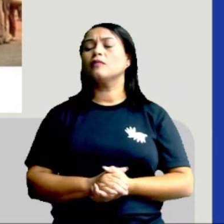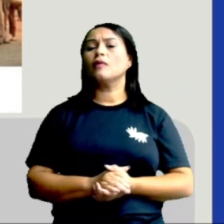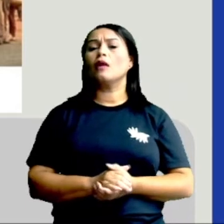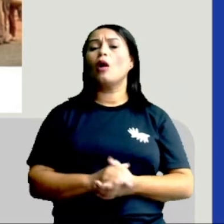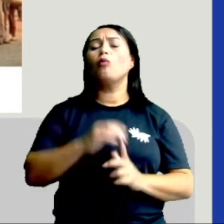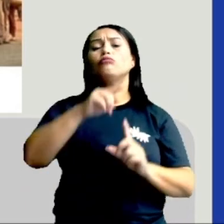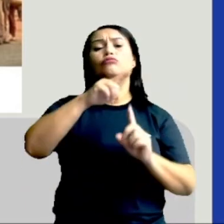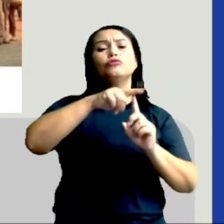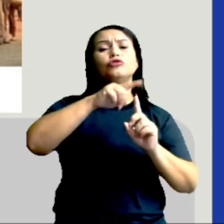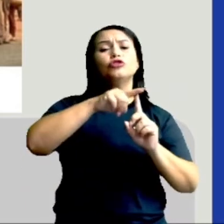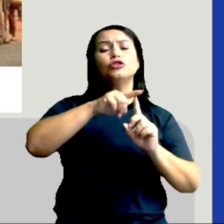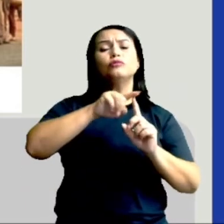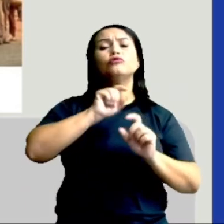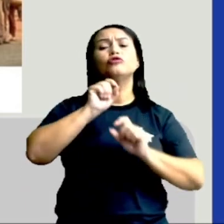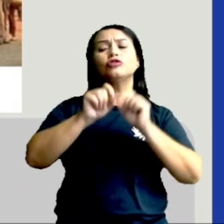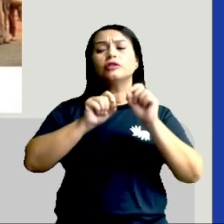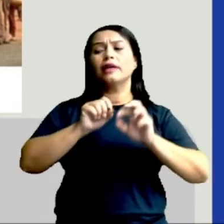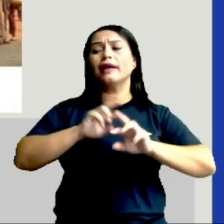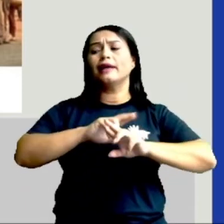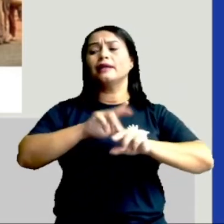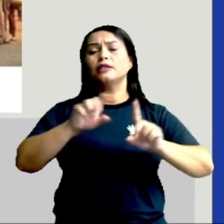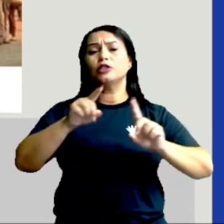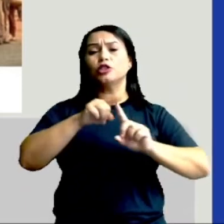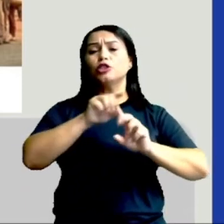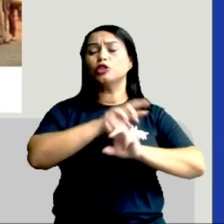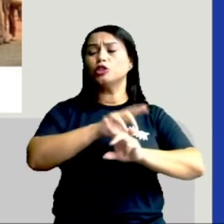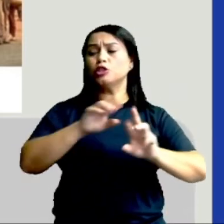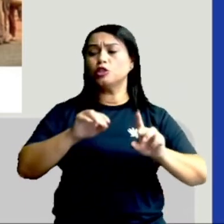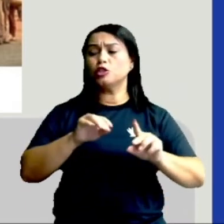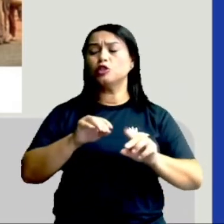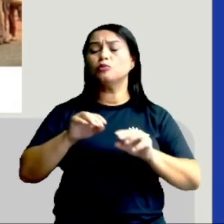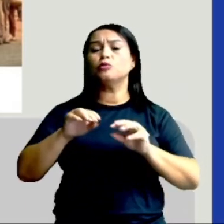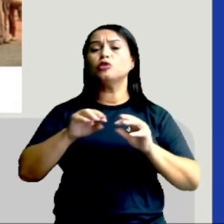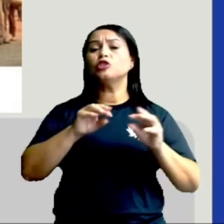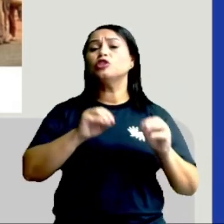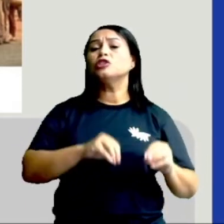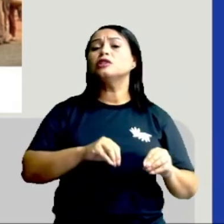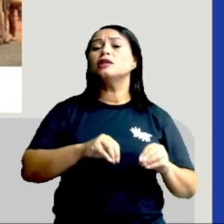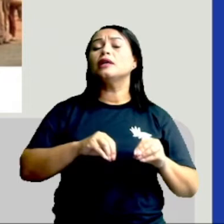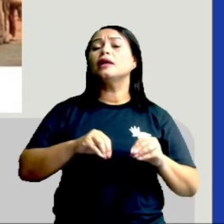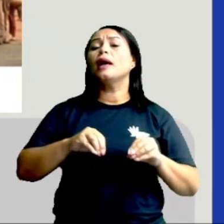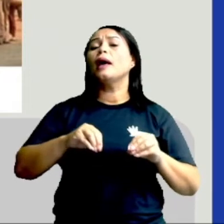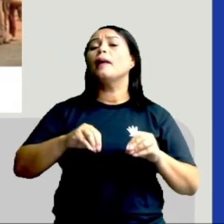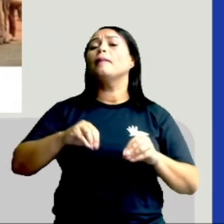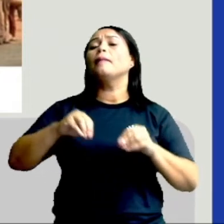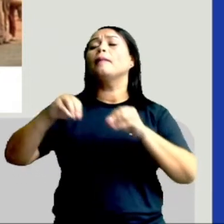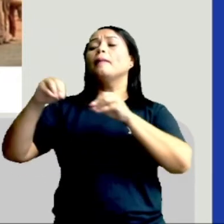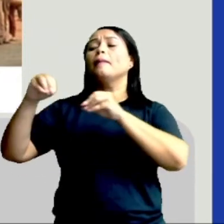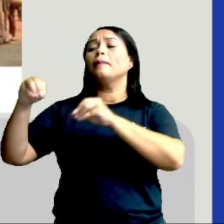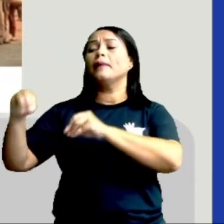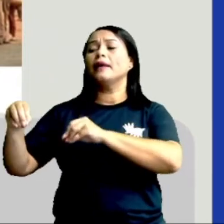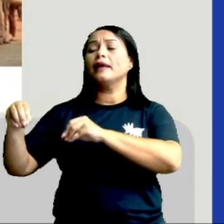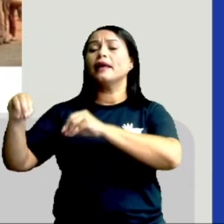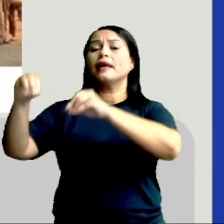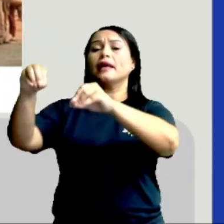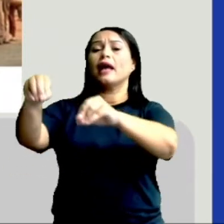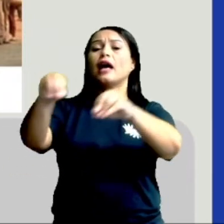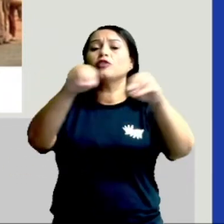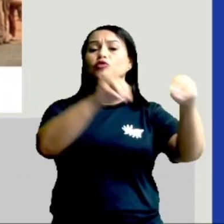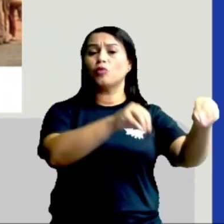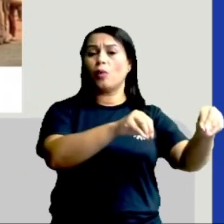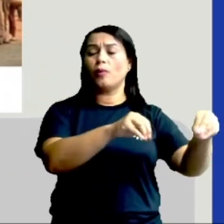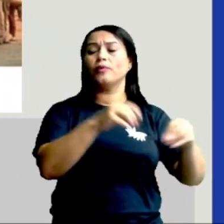Os tipos de migrações. As migrações, elas são deslocações de população de uma área para